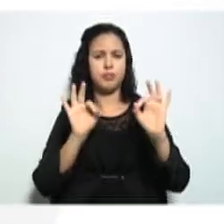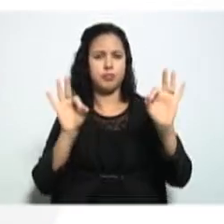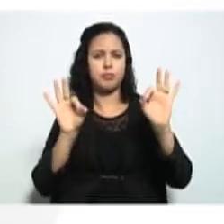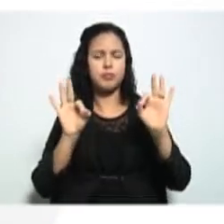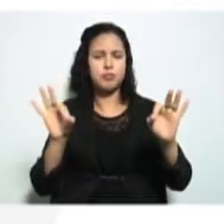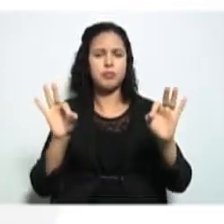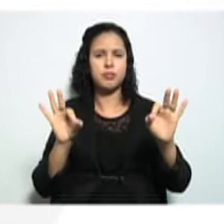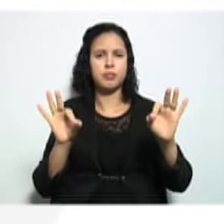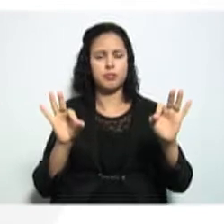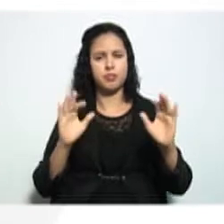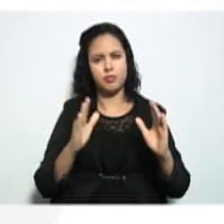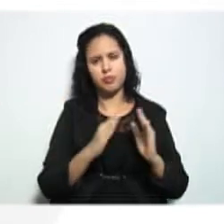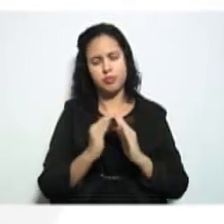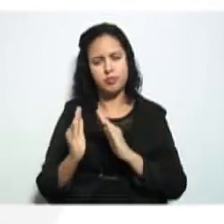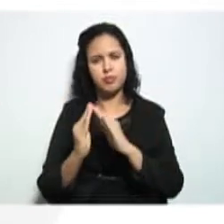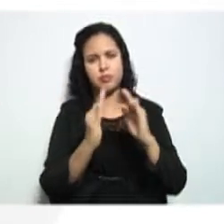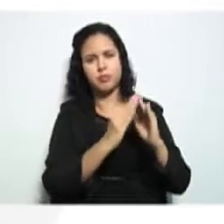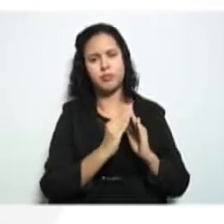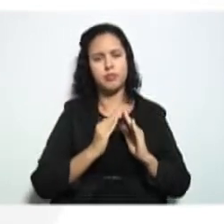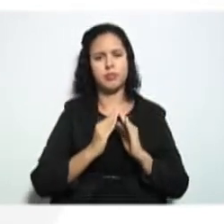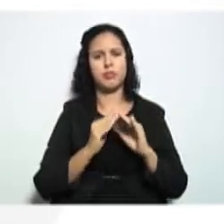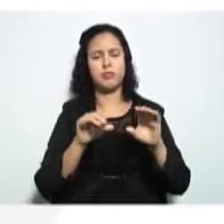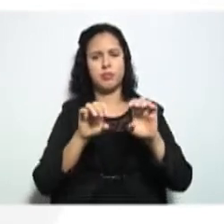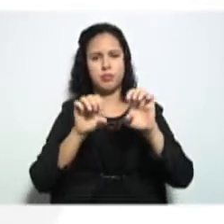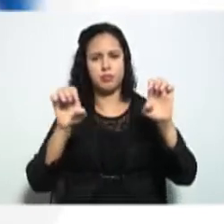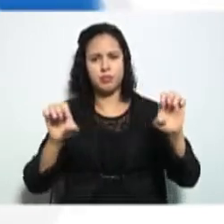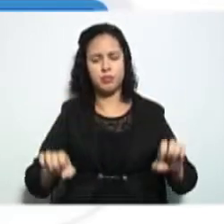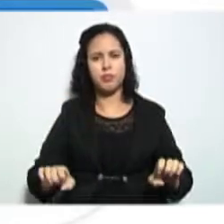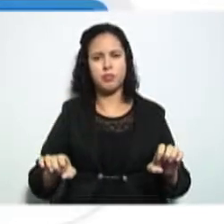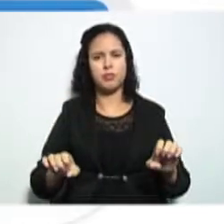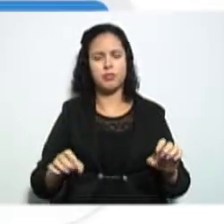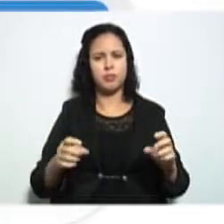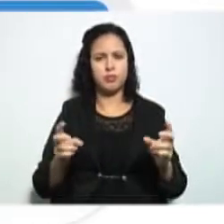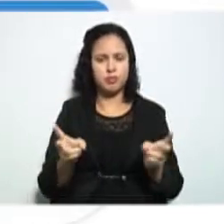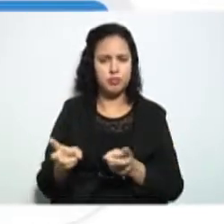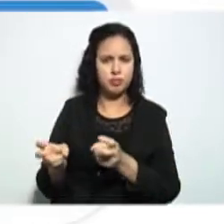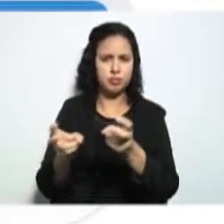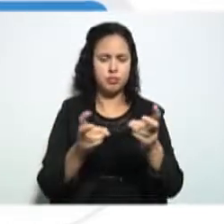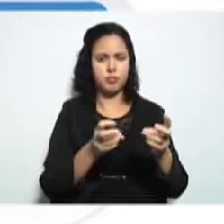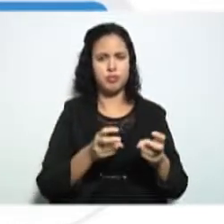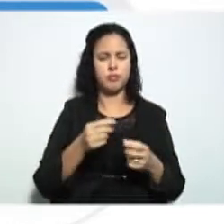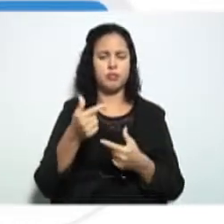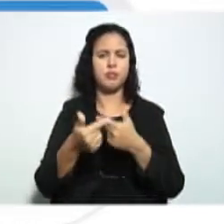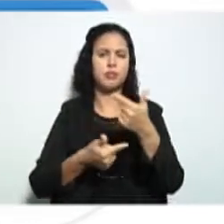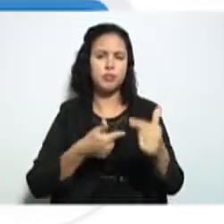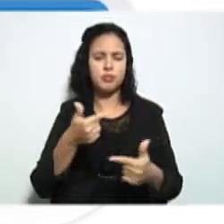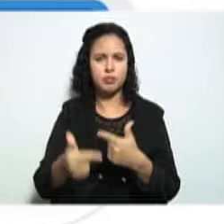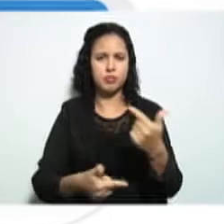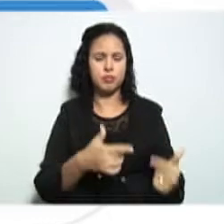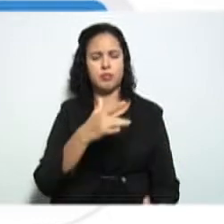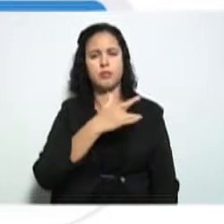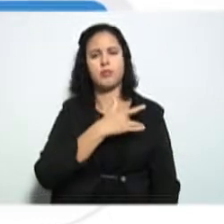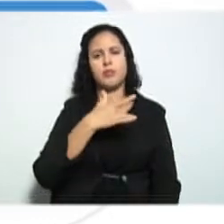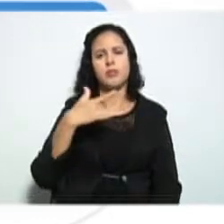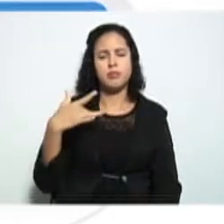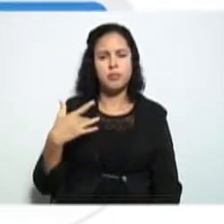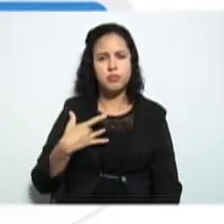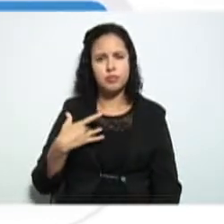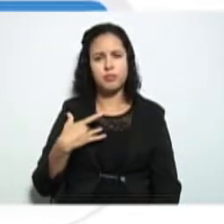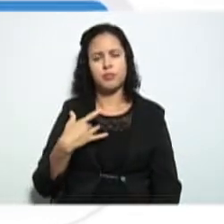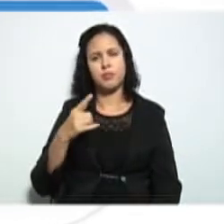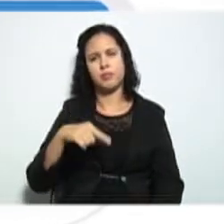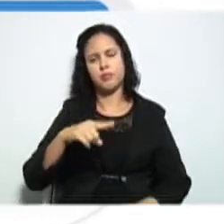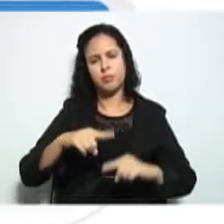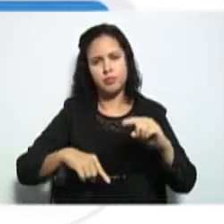especial, habitacional, infraestrutura, mineral, trabalho, saúde,